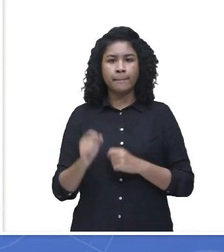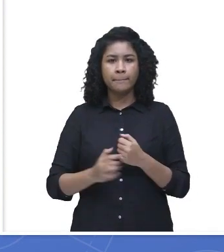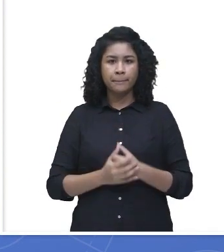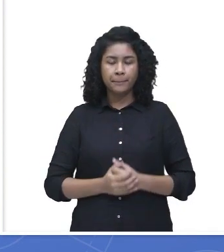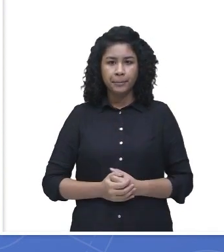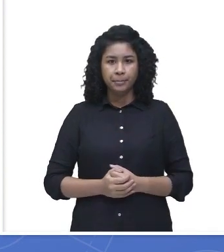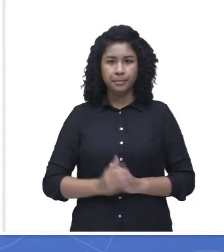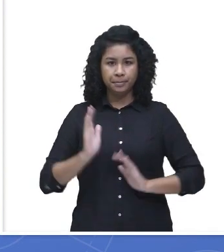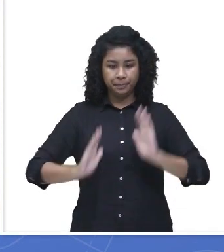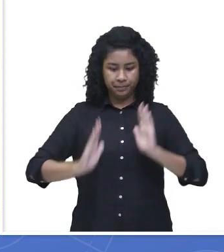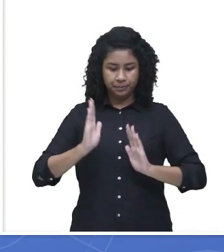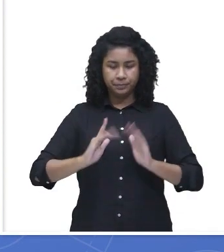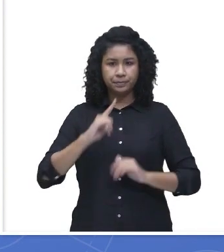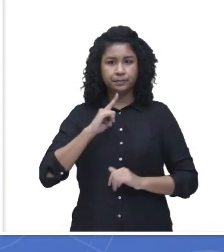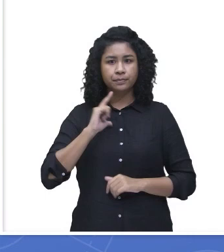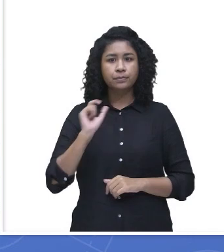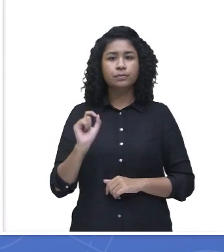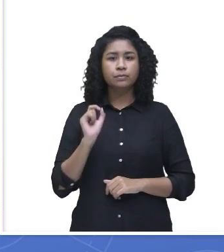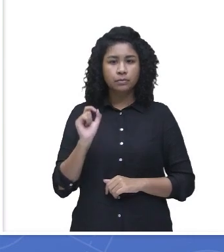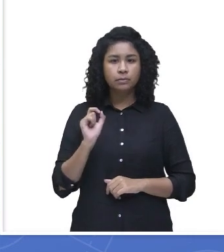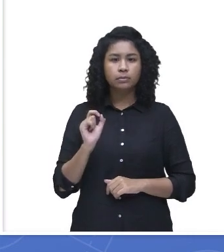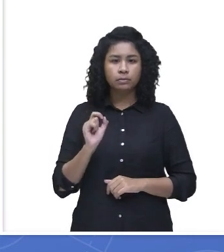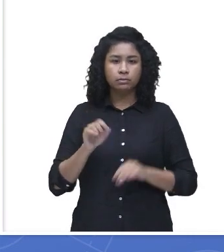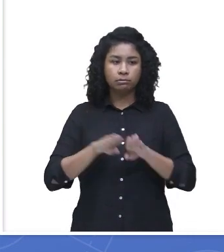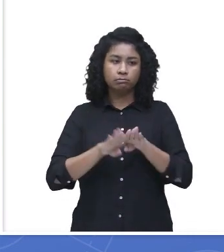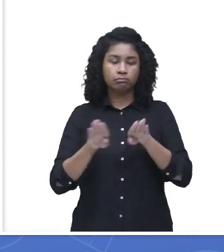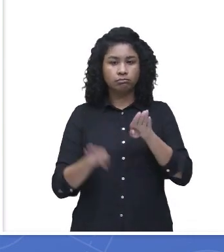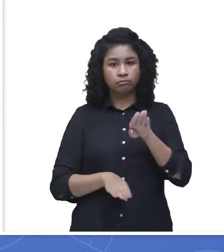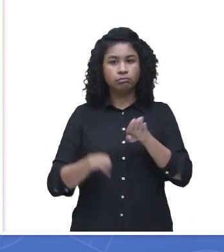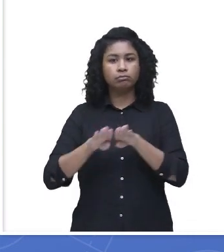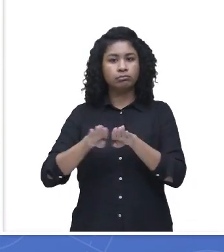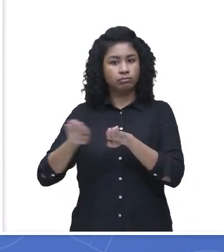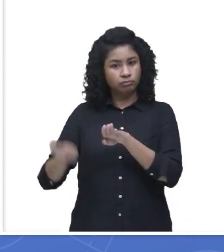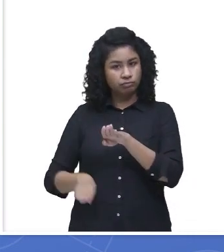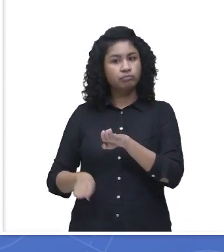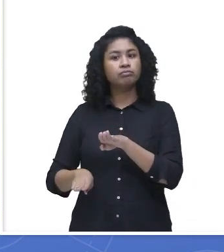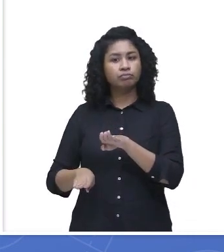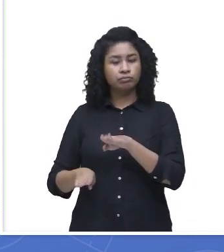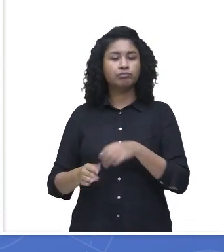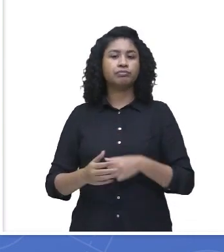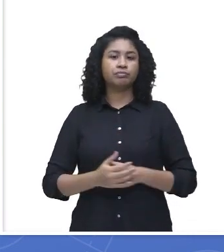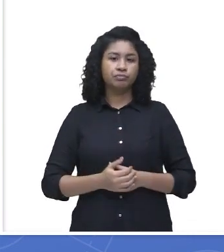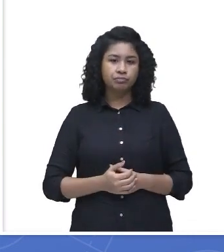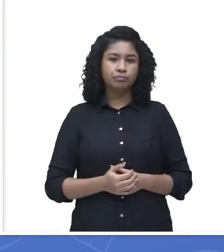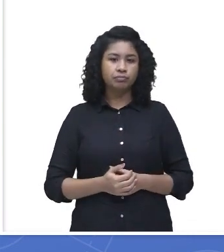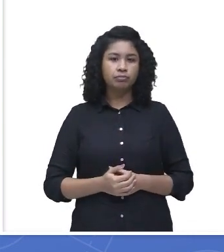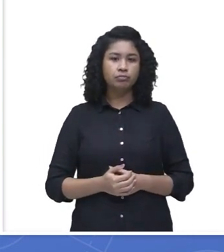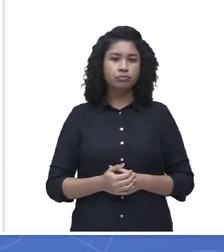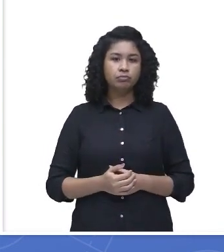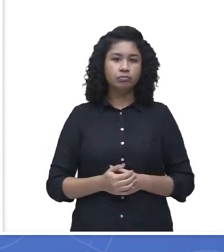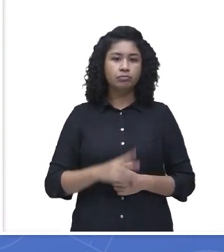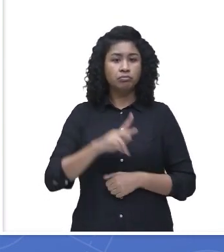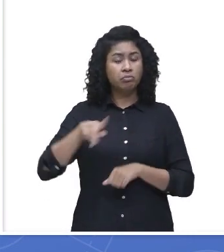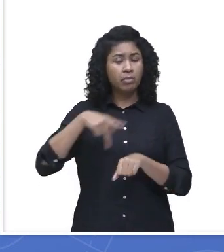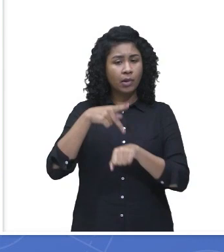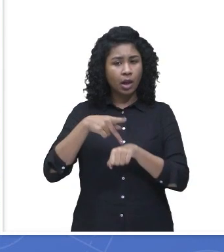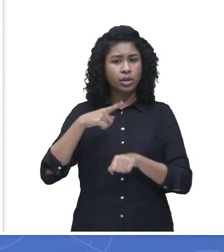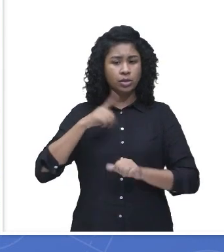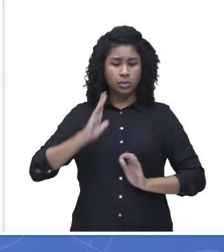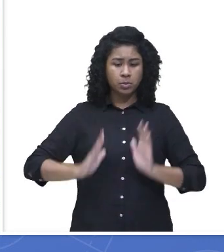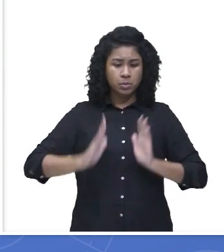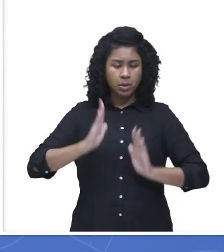nesse período, um país desigual, né? Um país que consolidava, ou seja, tinha um momento histórico aí